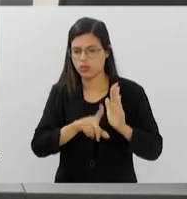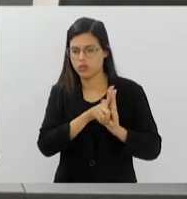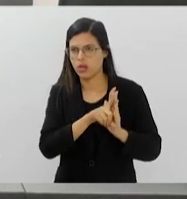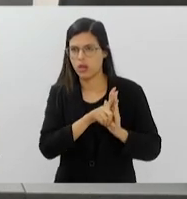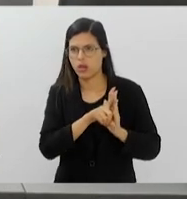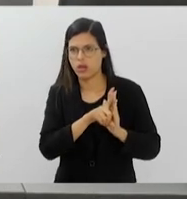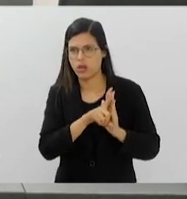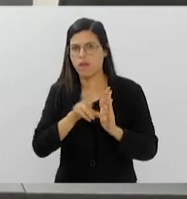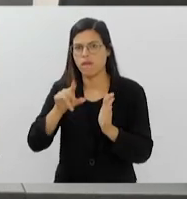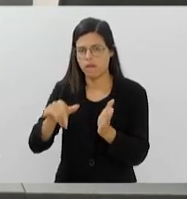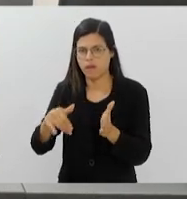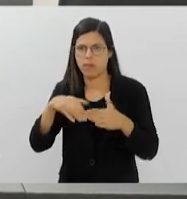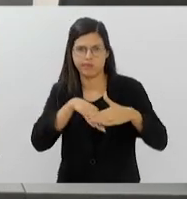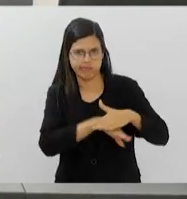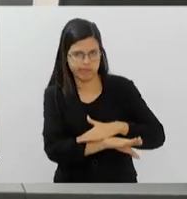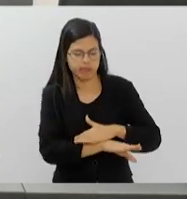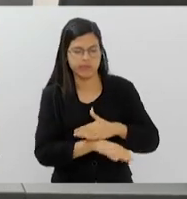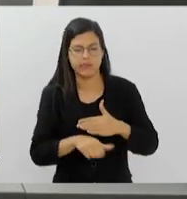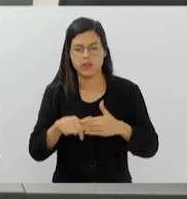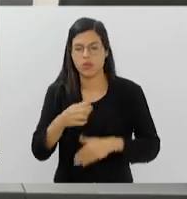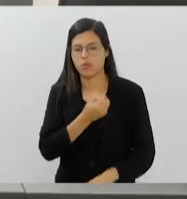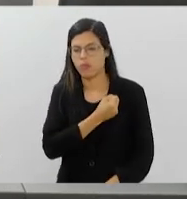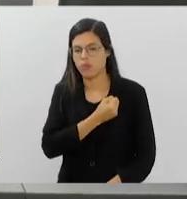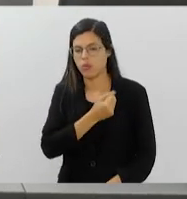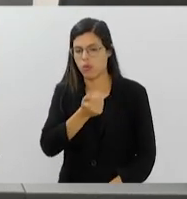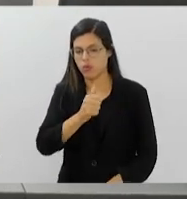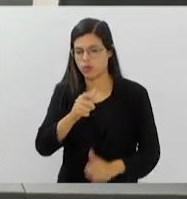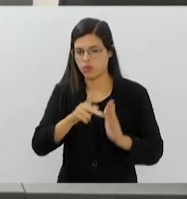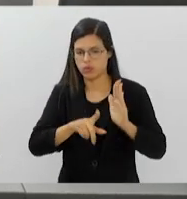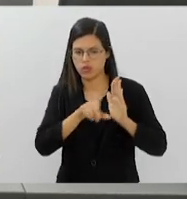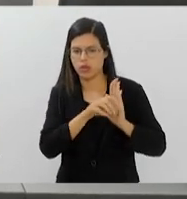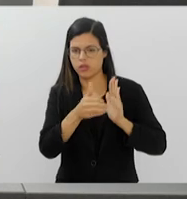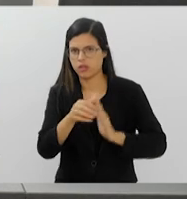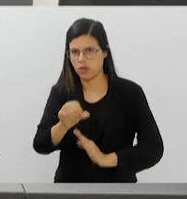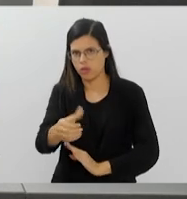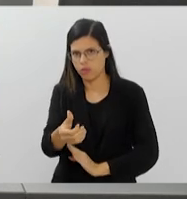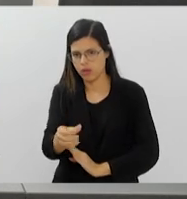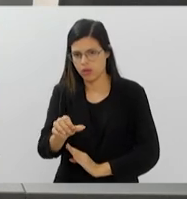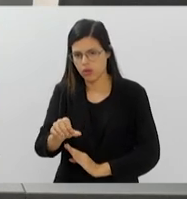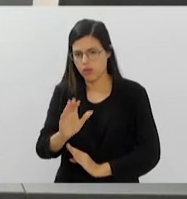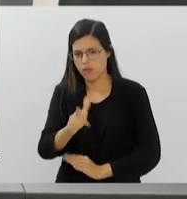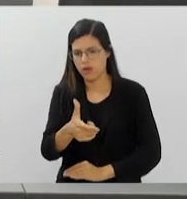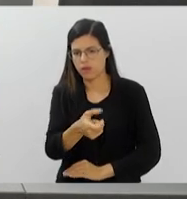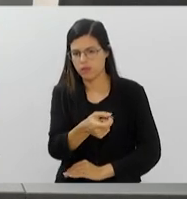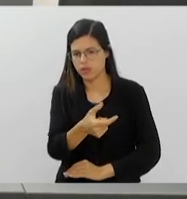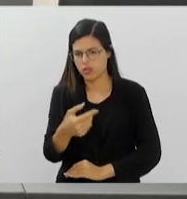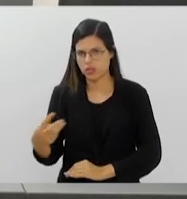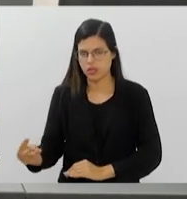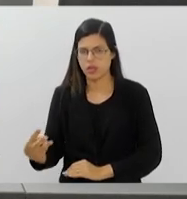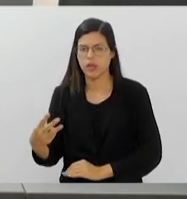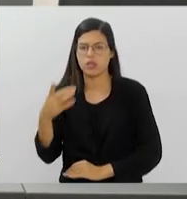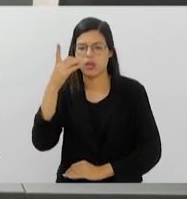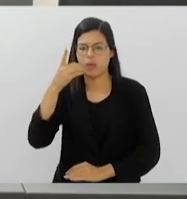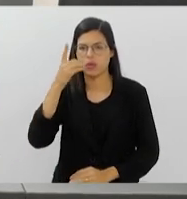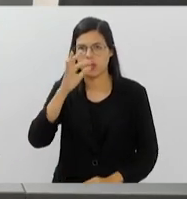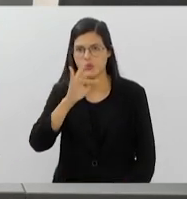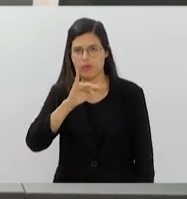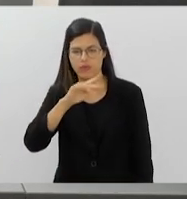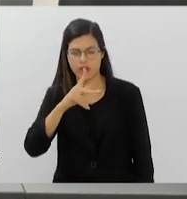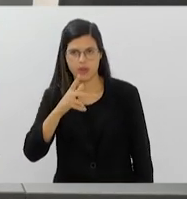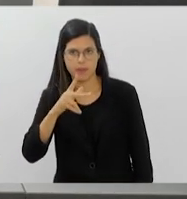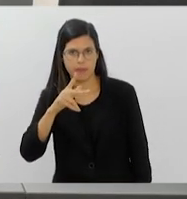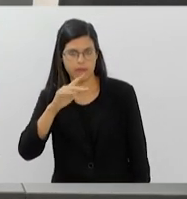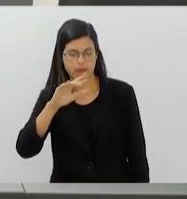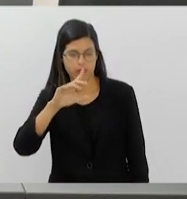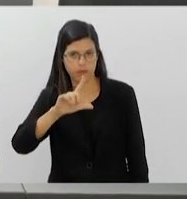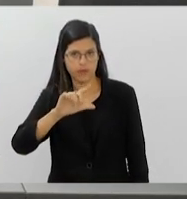Vai para o arquivo. Vai para o arquivo. Item 11 da pauta, projeto de lei 1969 de 23, de autoria do deputado Filipinho Raves, que altera a lei, o anexo